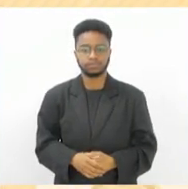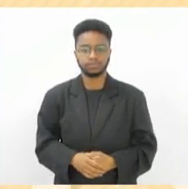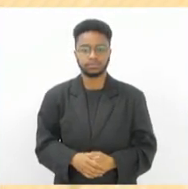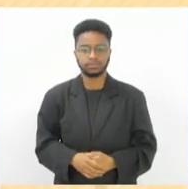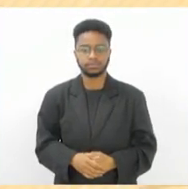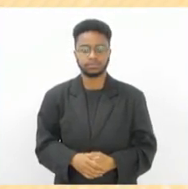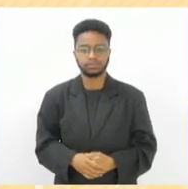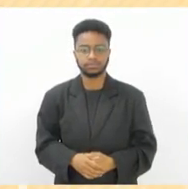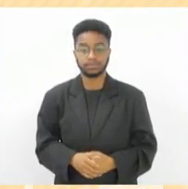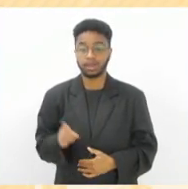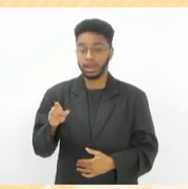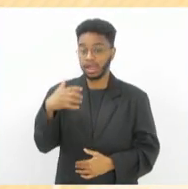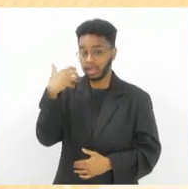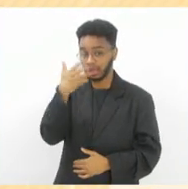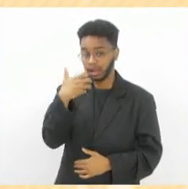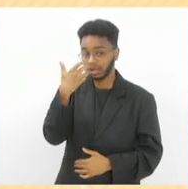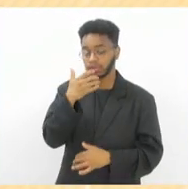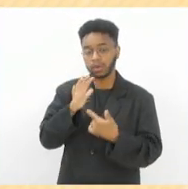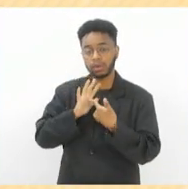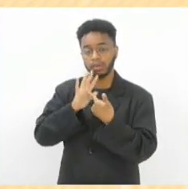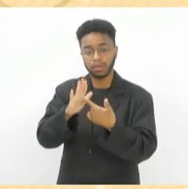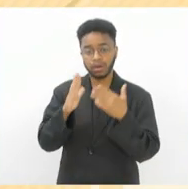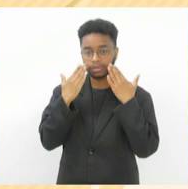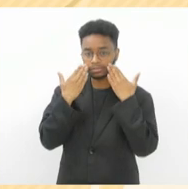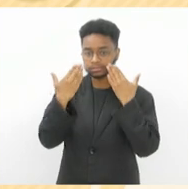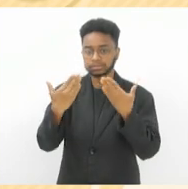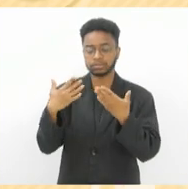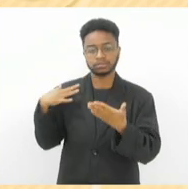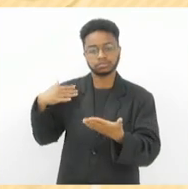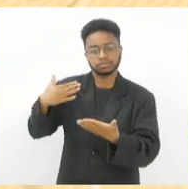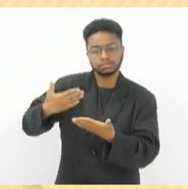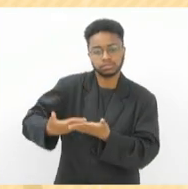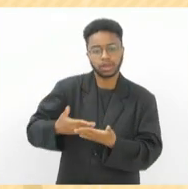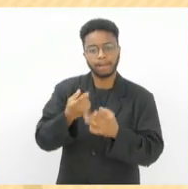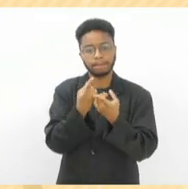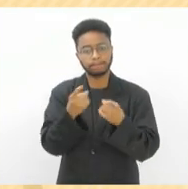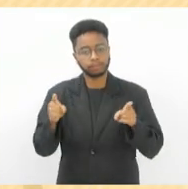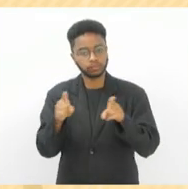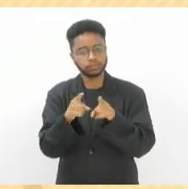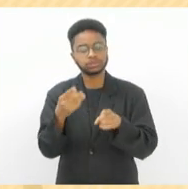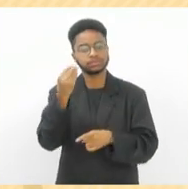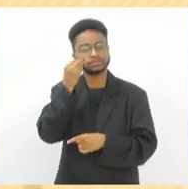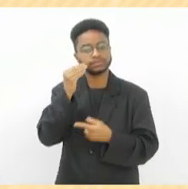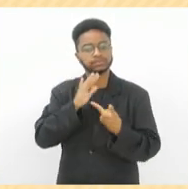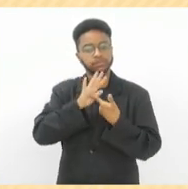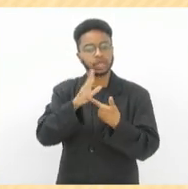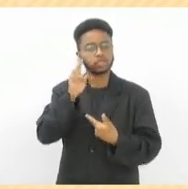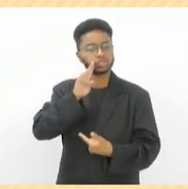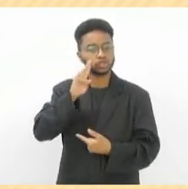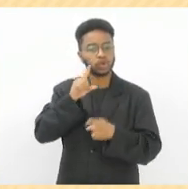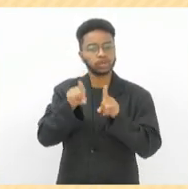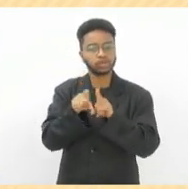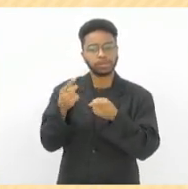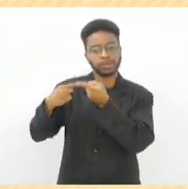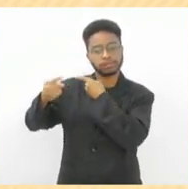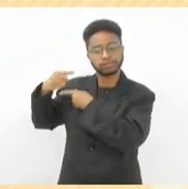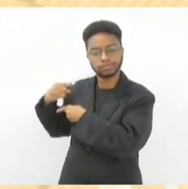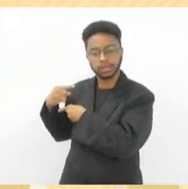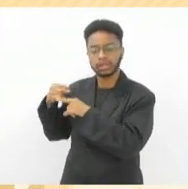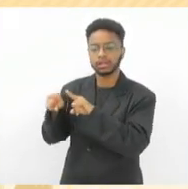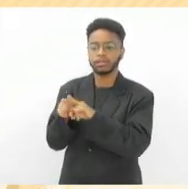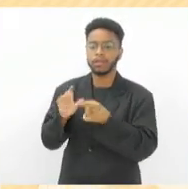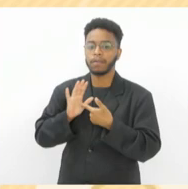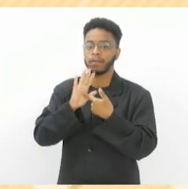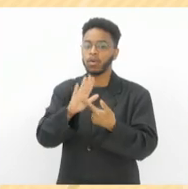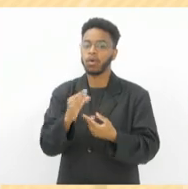acontecer. O cantor traz em sua apresentação uma jornada musical, em que busca sua história e ancestralidade, mostrando